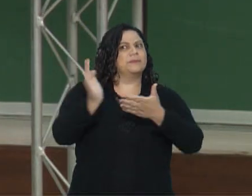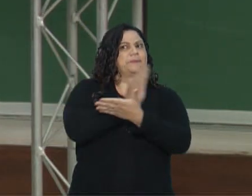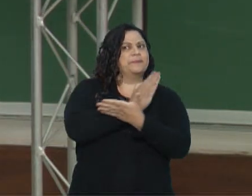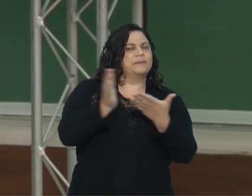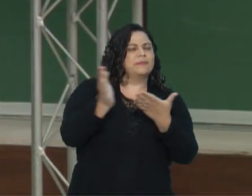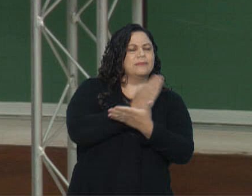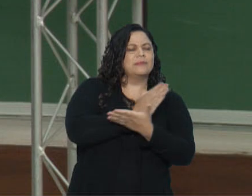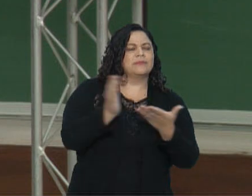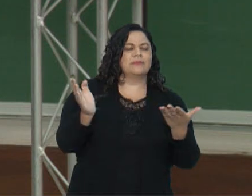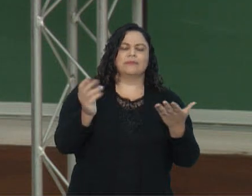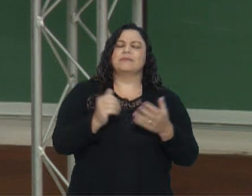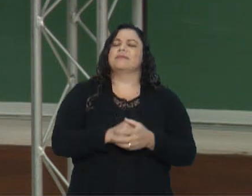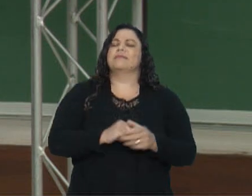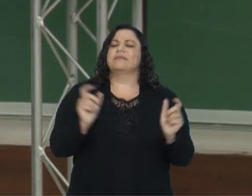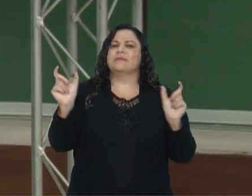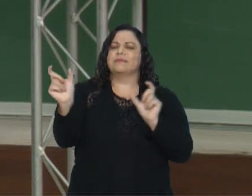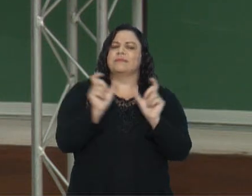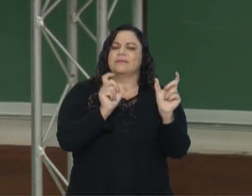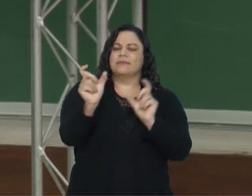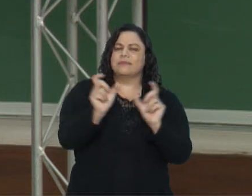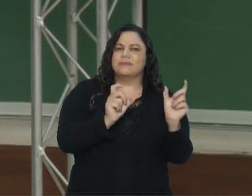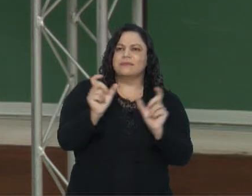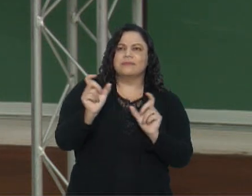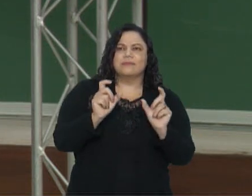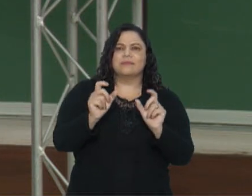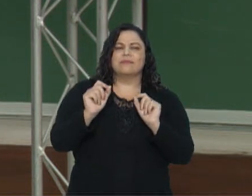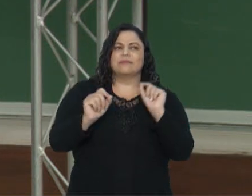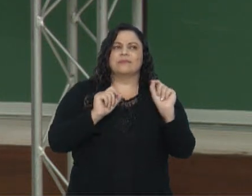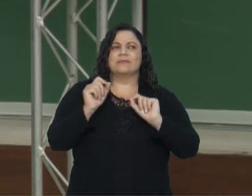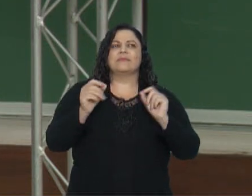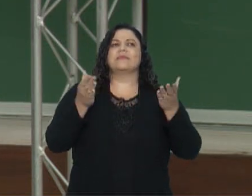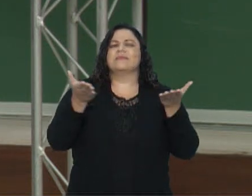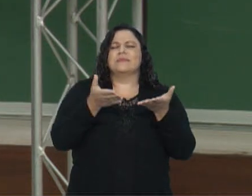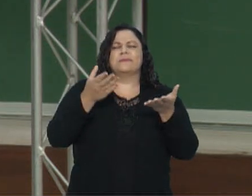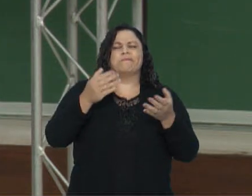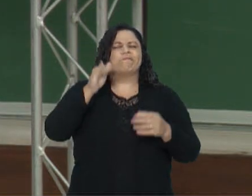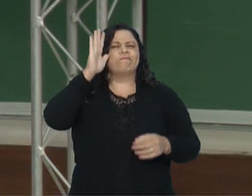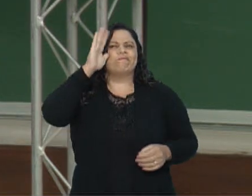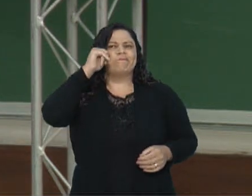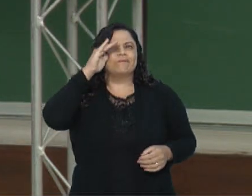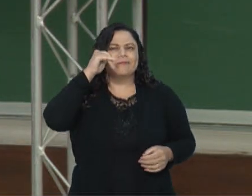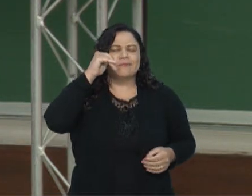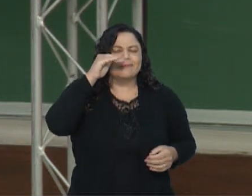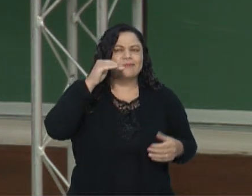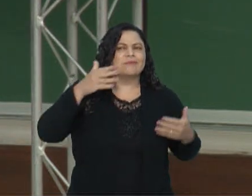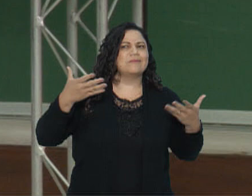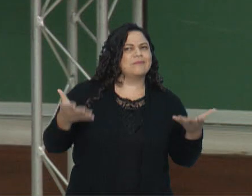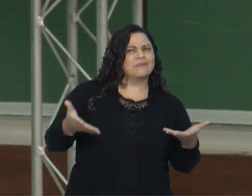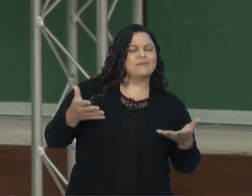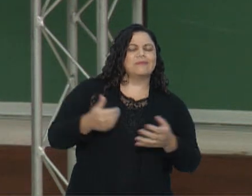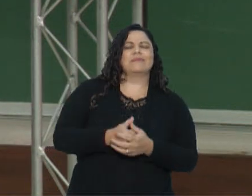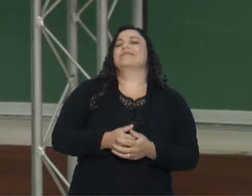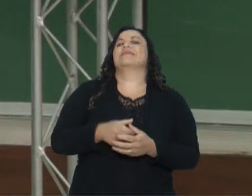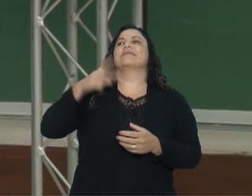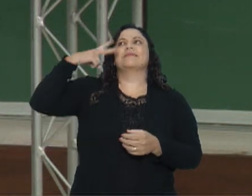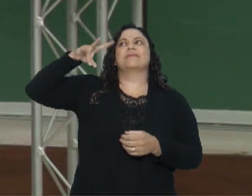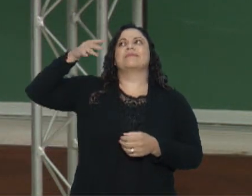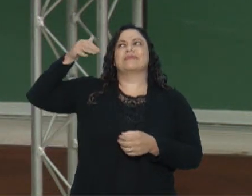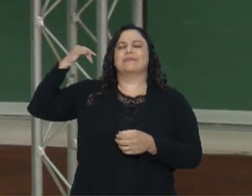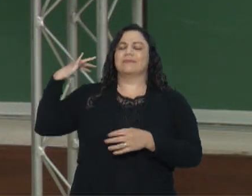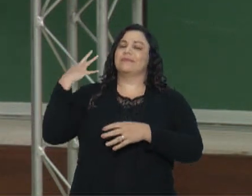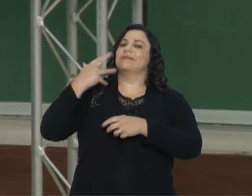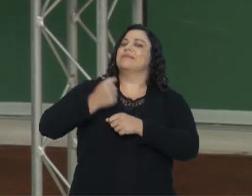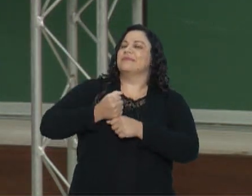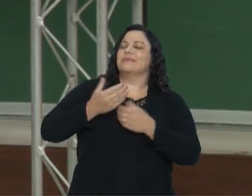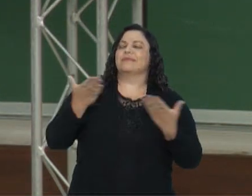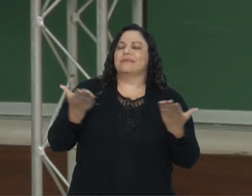separação silábica, para aguçar aí a vocês essa curiosidade para tentar resgatar, já que é uma